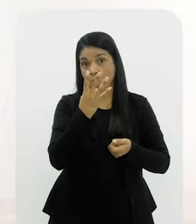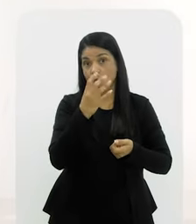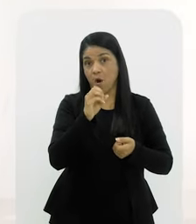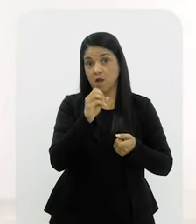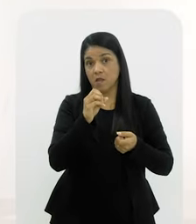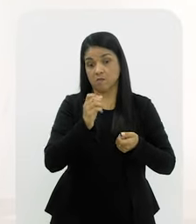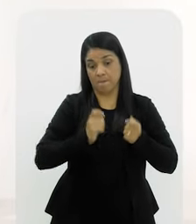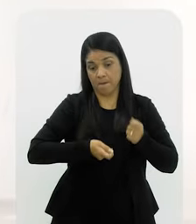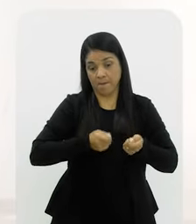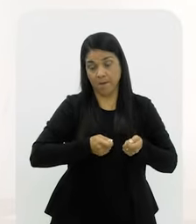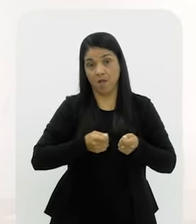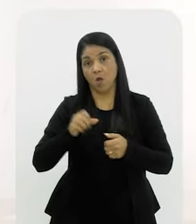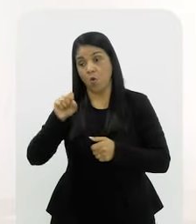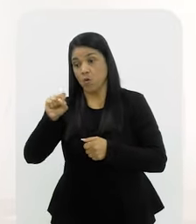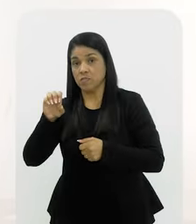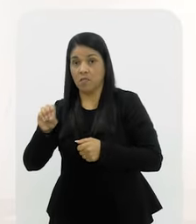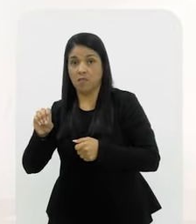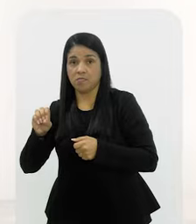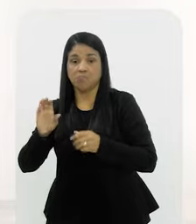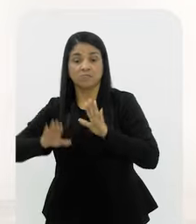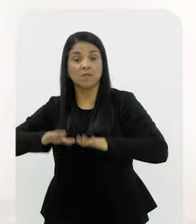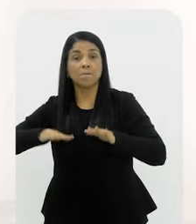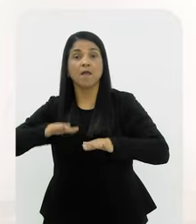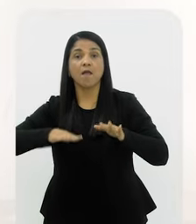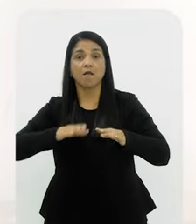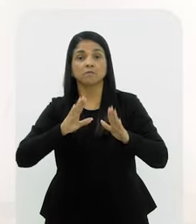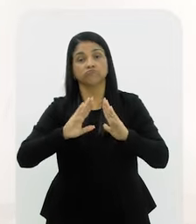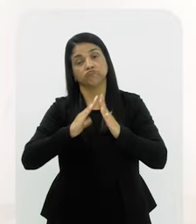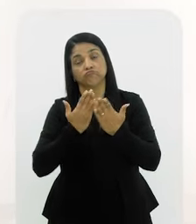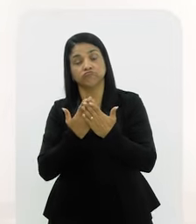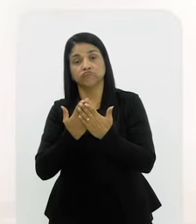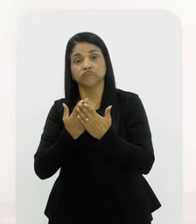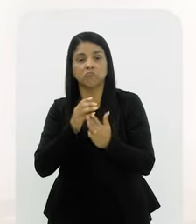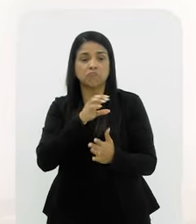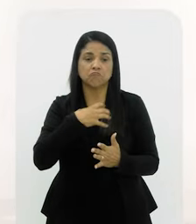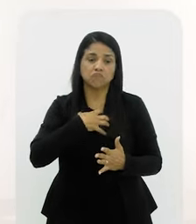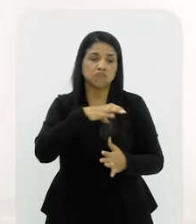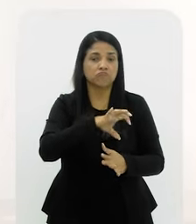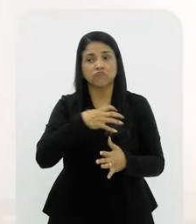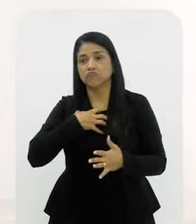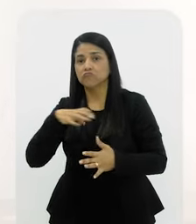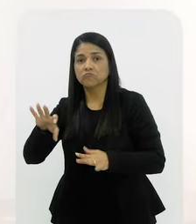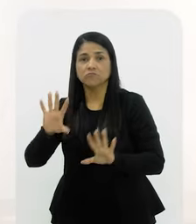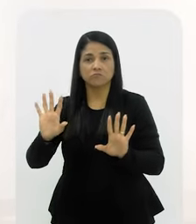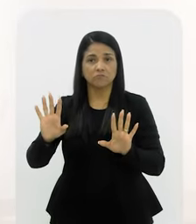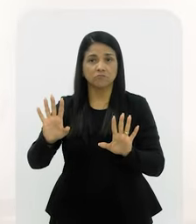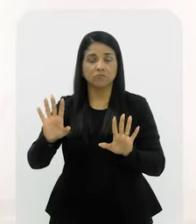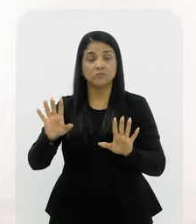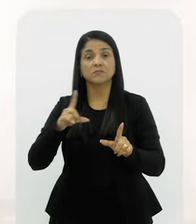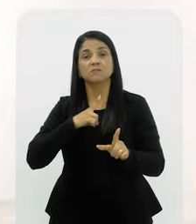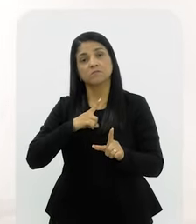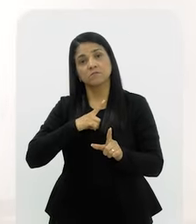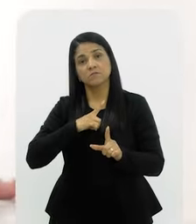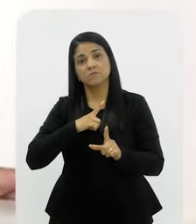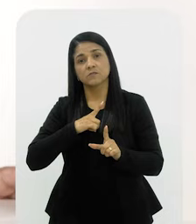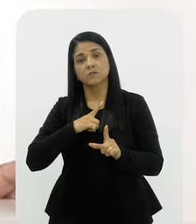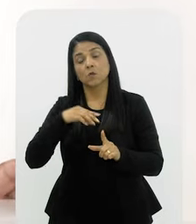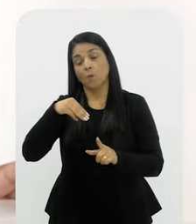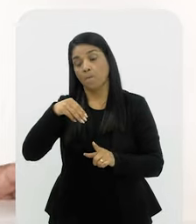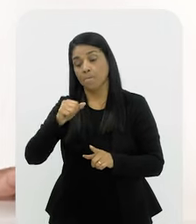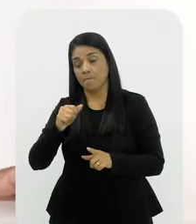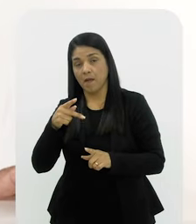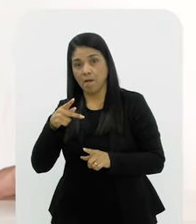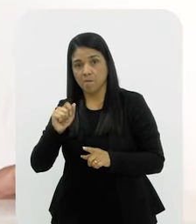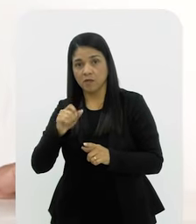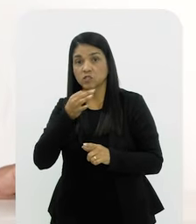que tem 40 caixas, tem bateria que tem 80, cada qual tem, faz a sua maneira. E nós